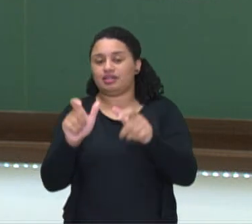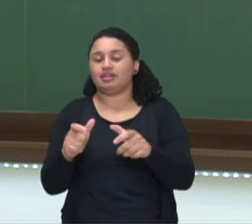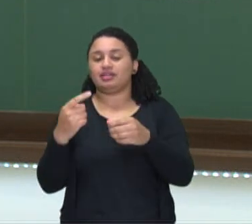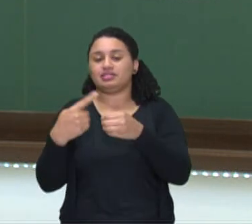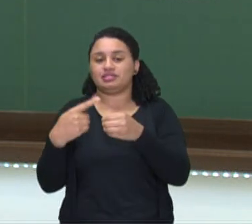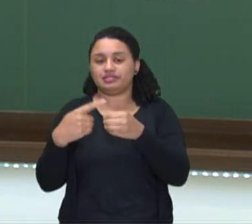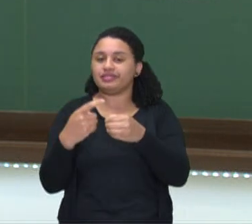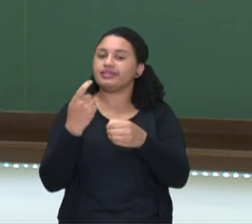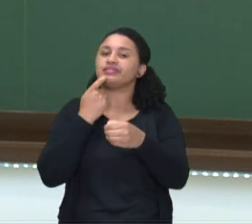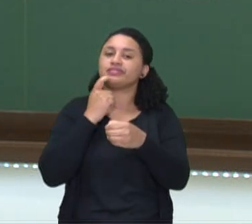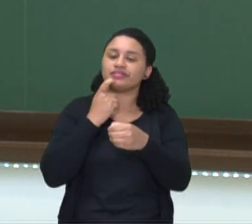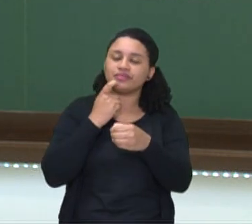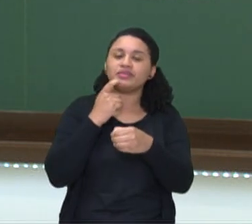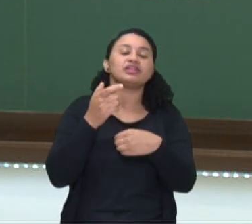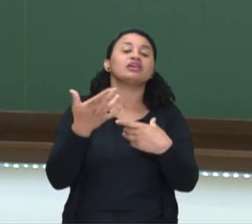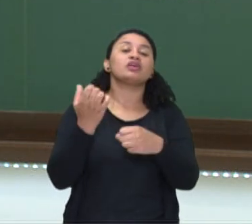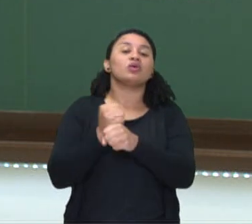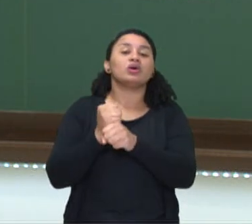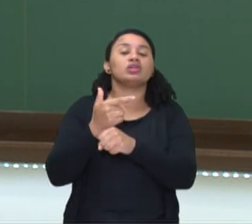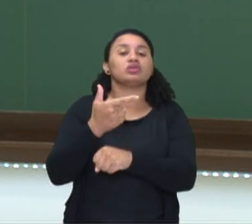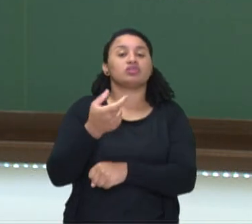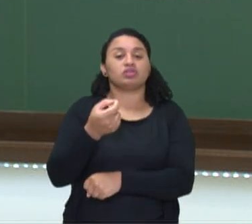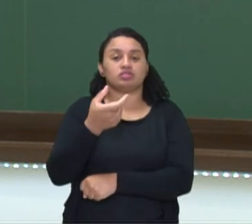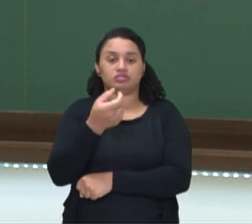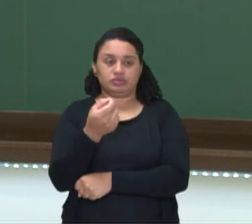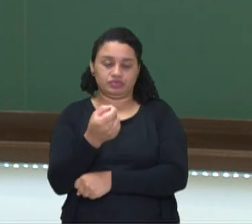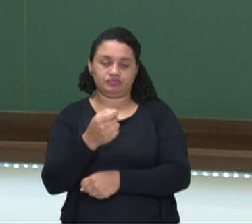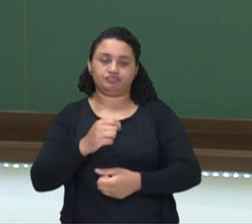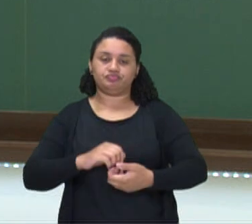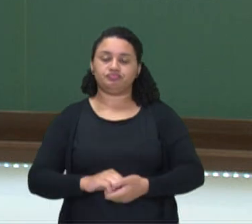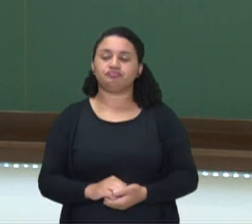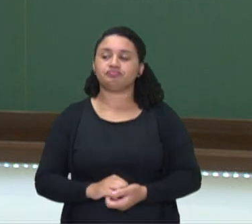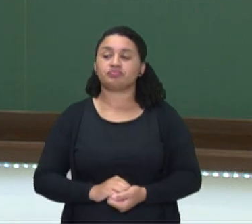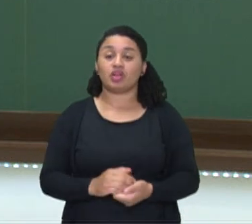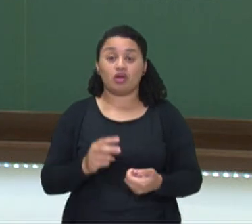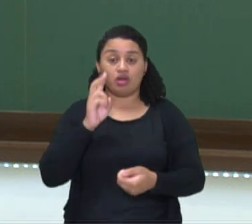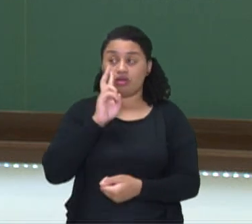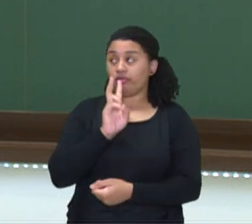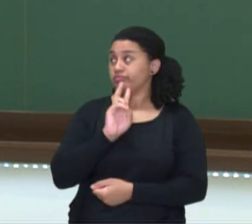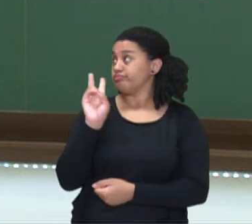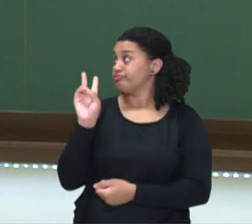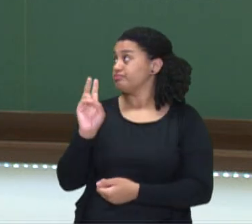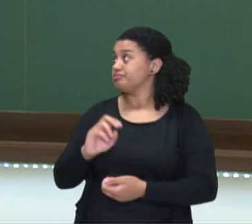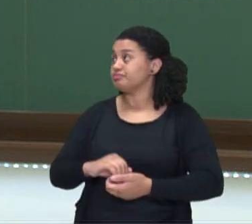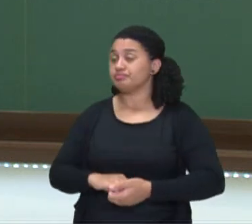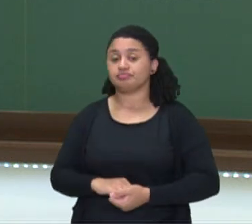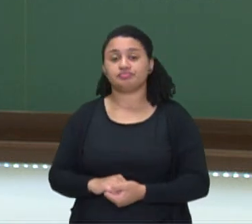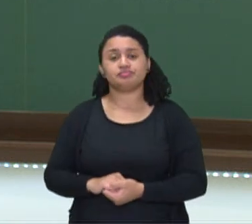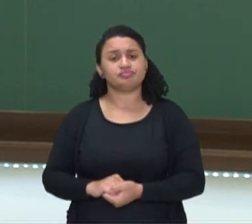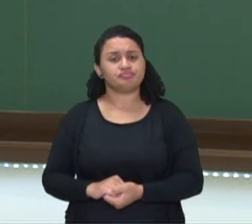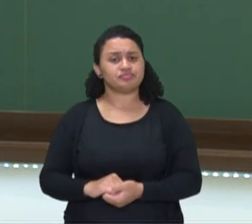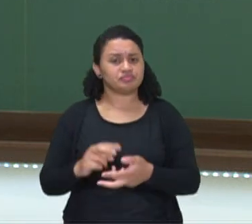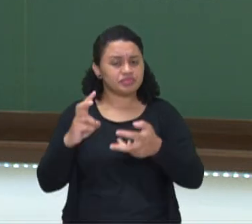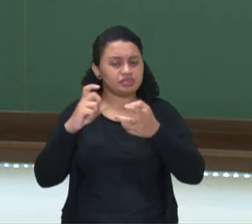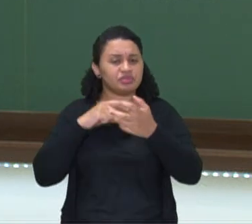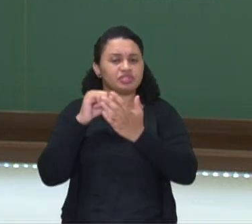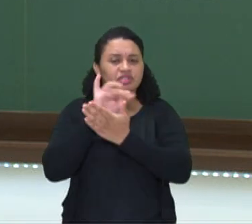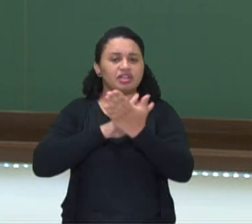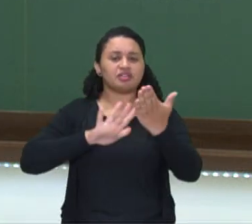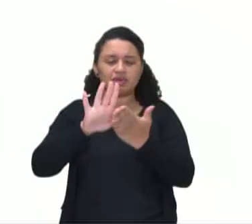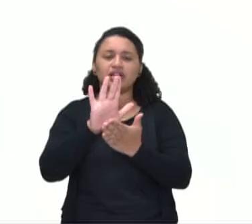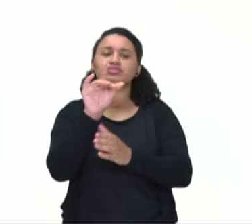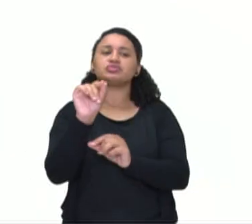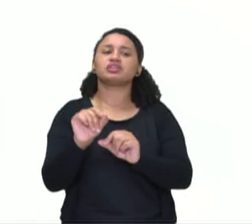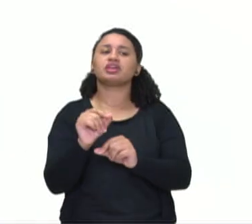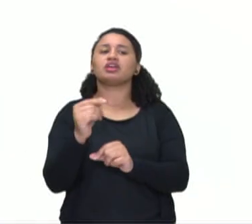uma imagem que mostra uma estudante relacionada a essa matéria. A estudante Isabel Bonfim, de 17 anos, tem